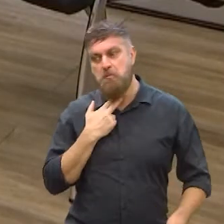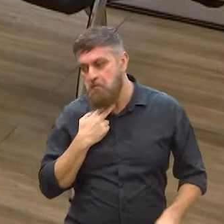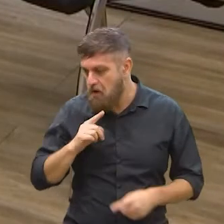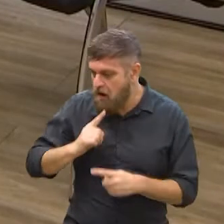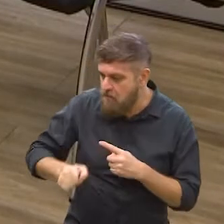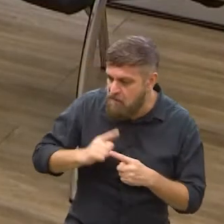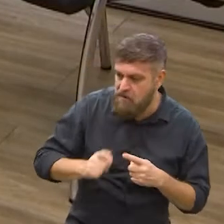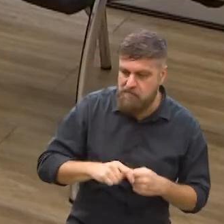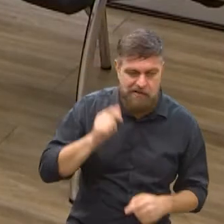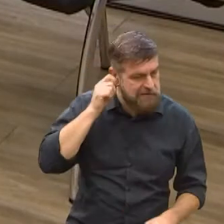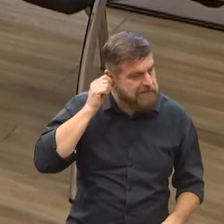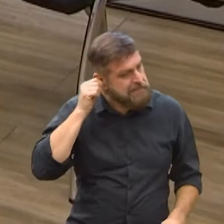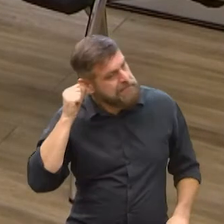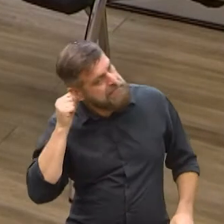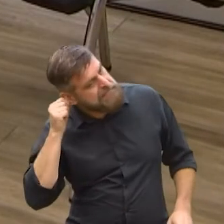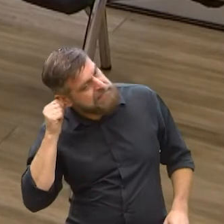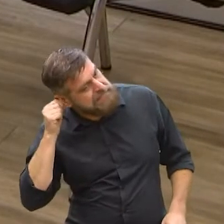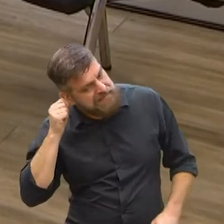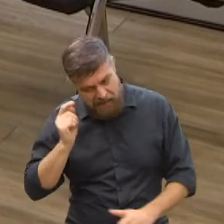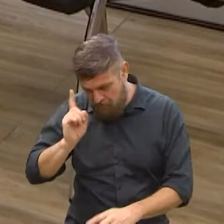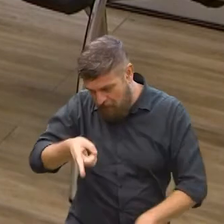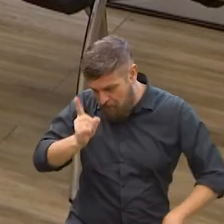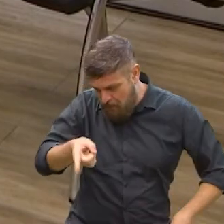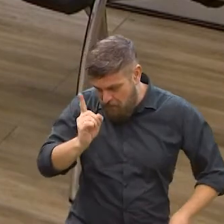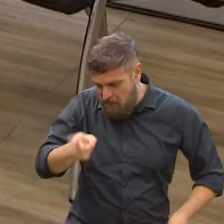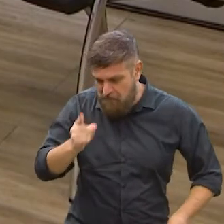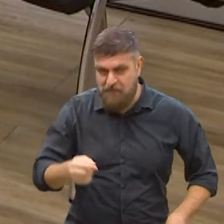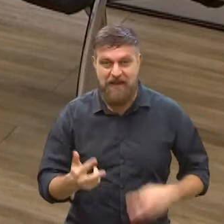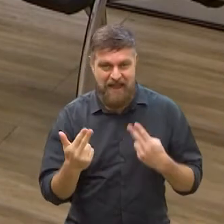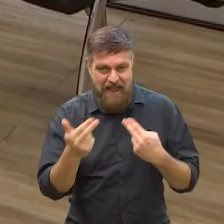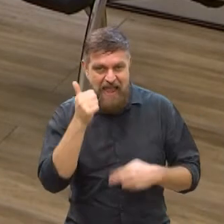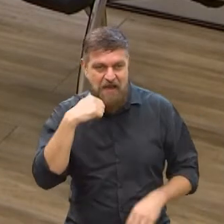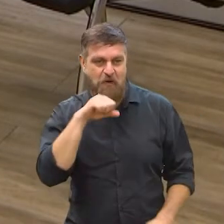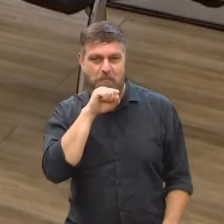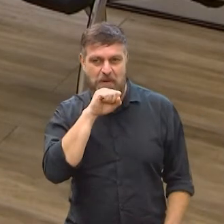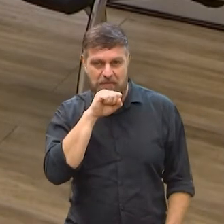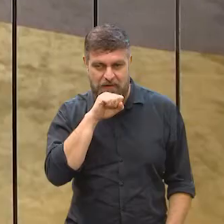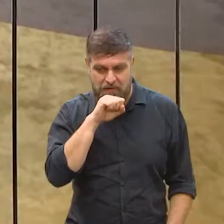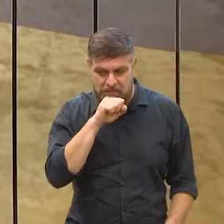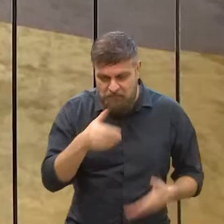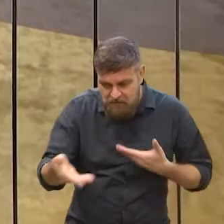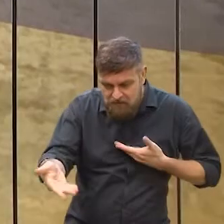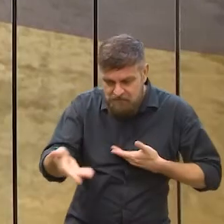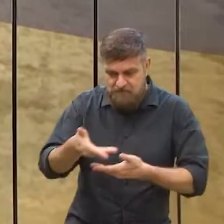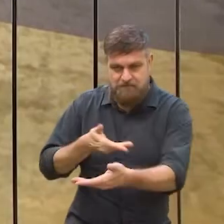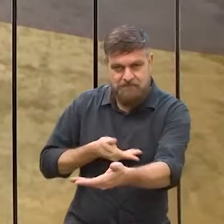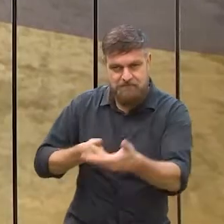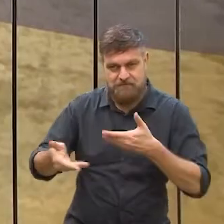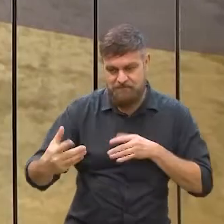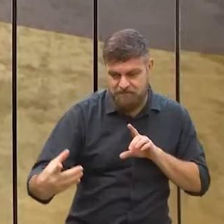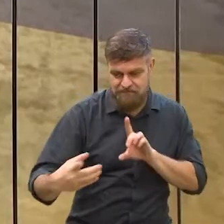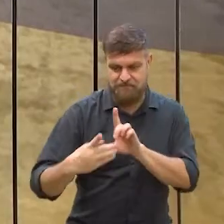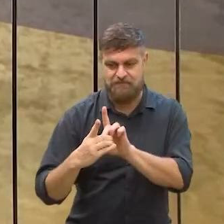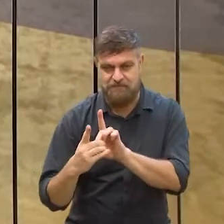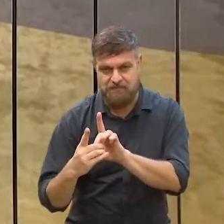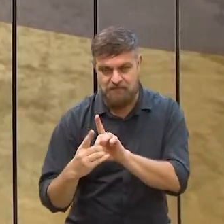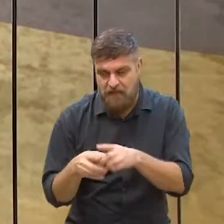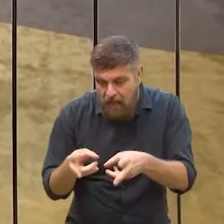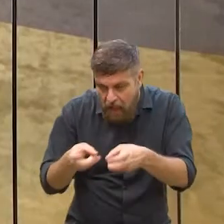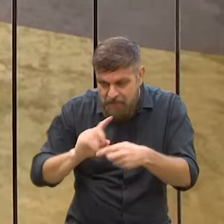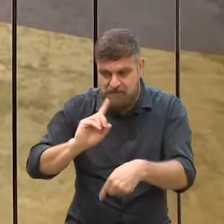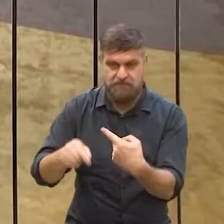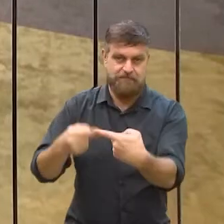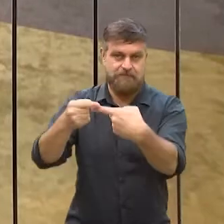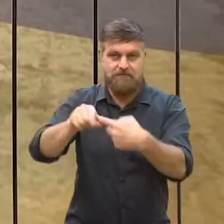pé, puxando a orelha, mas quando ocorre a recíproca, de fato, ela é perfeita. A gente vê muito sucesso, a gente